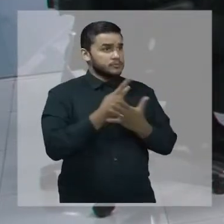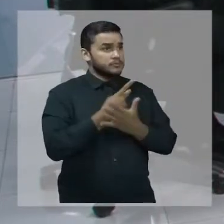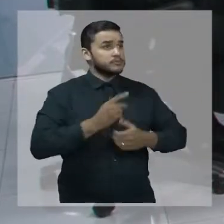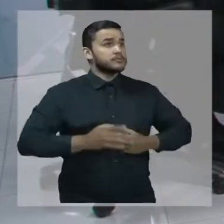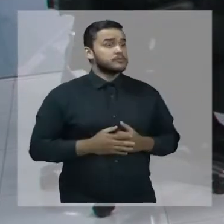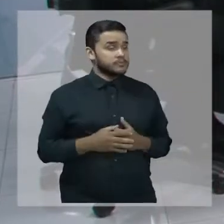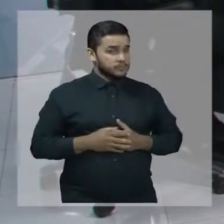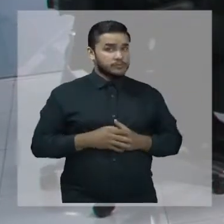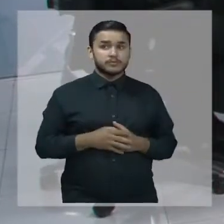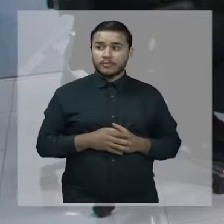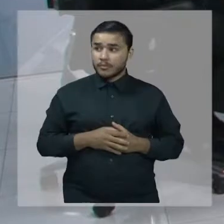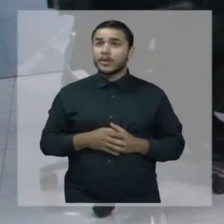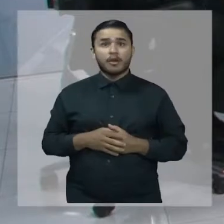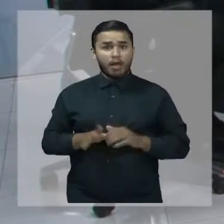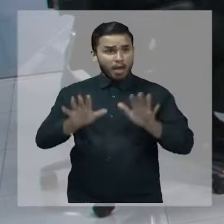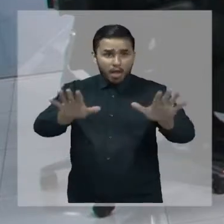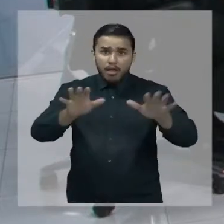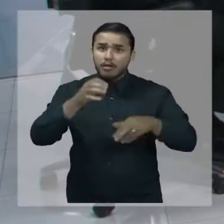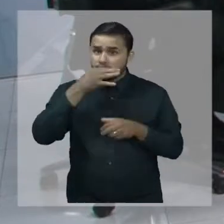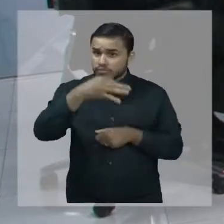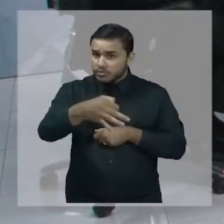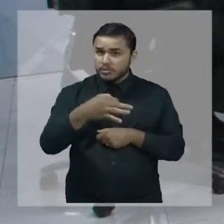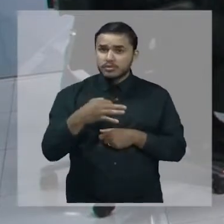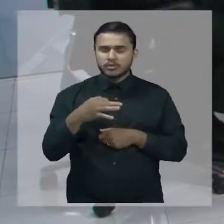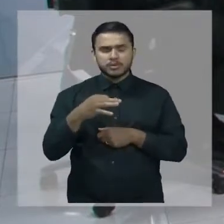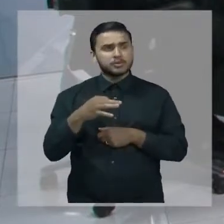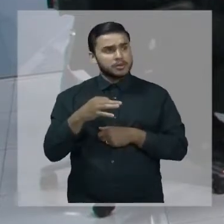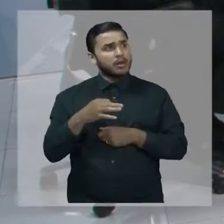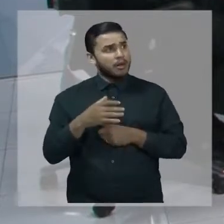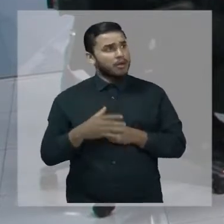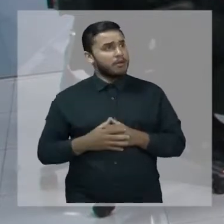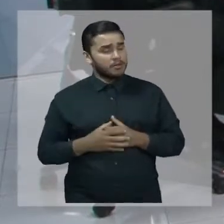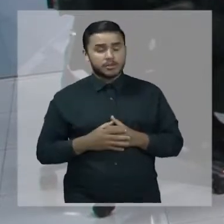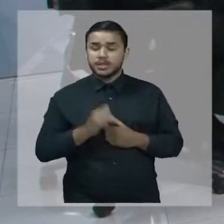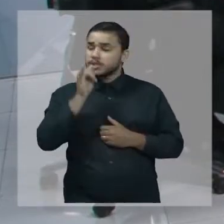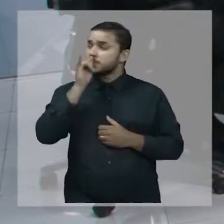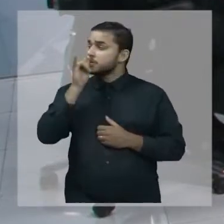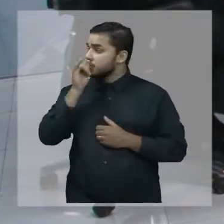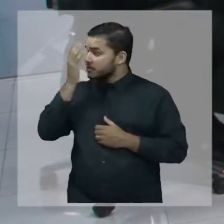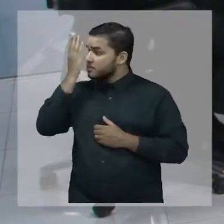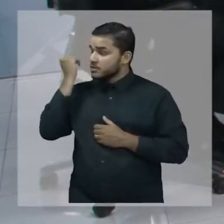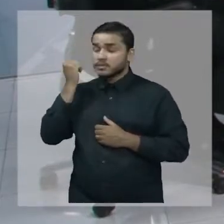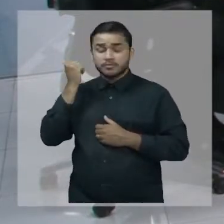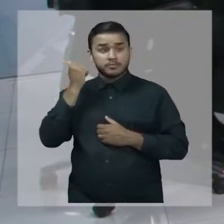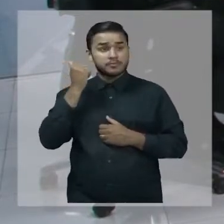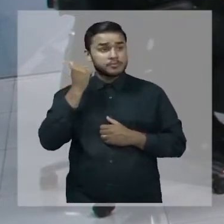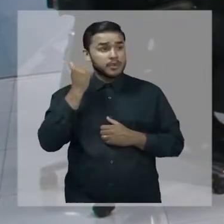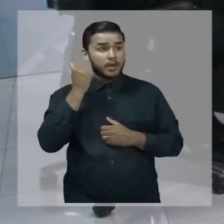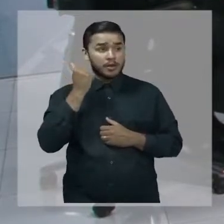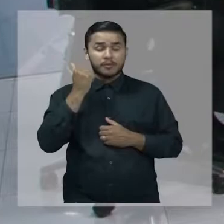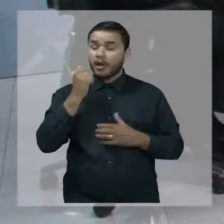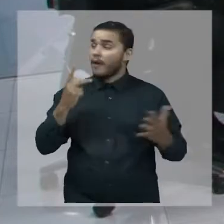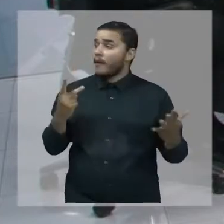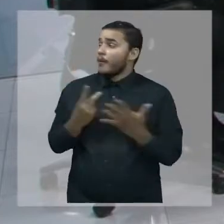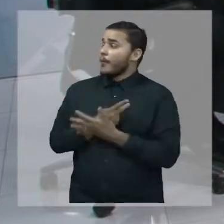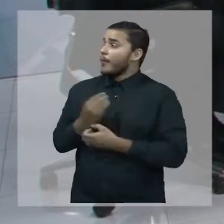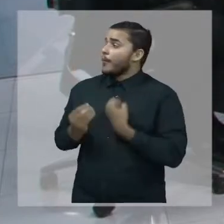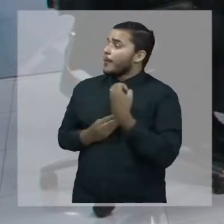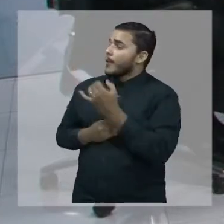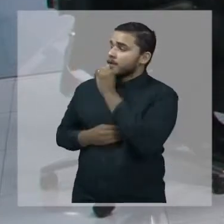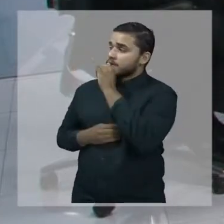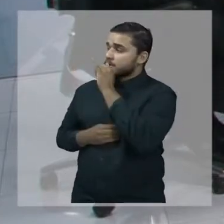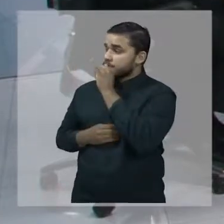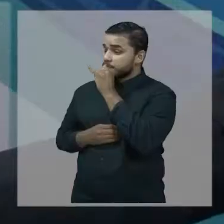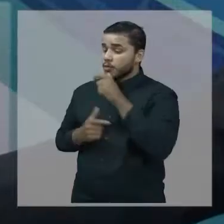É o fisiologismo constitucional, né? É um país que colocou o fisiologismo na Constituição. Então, você verifica que o